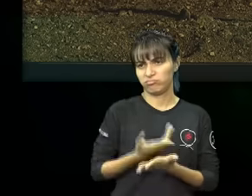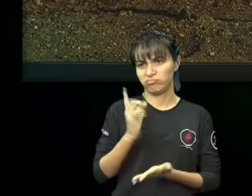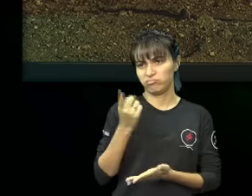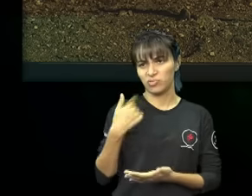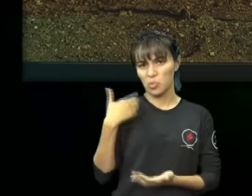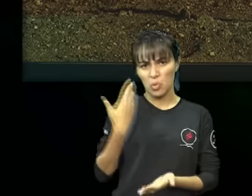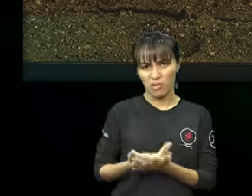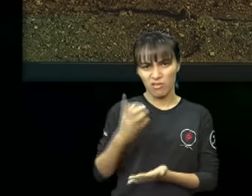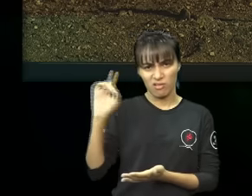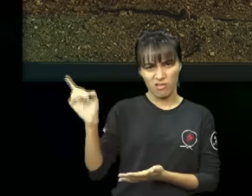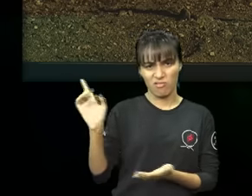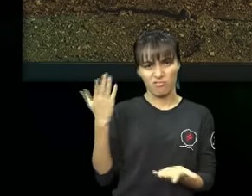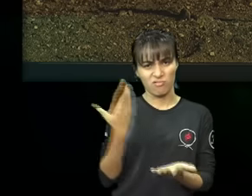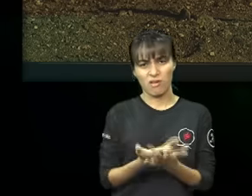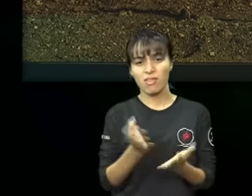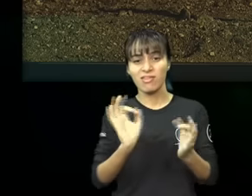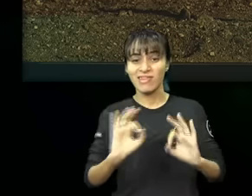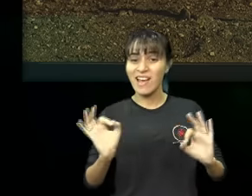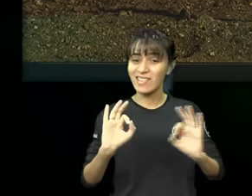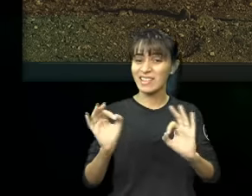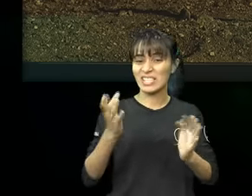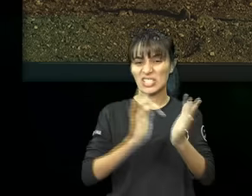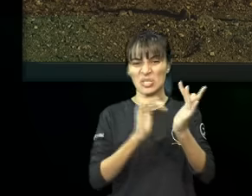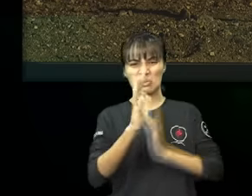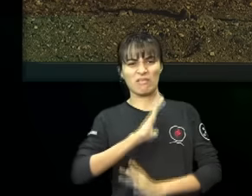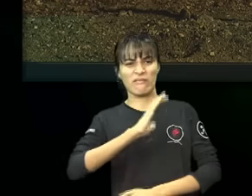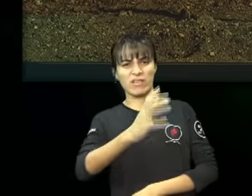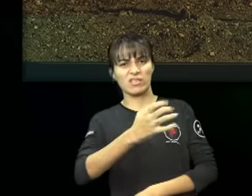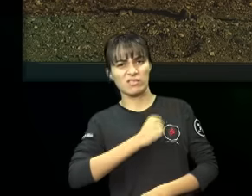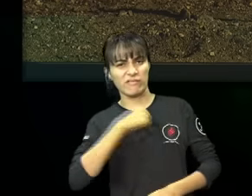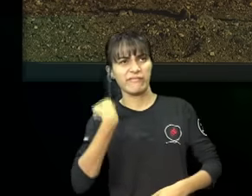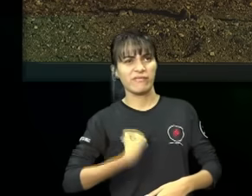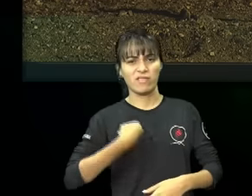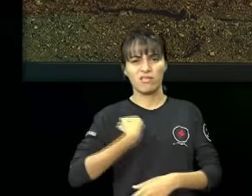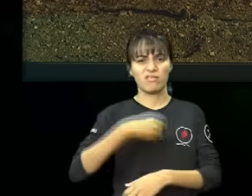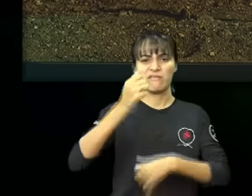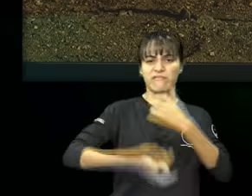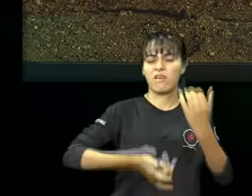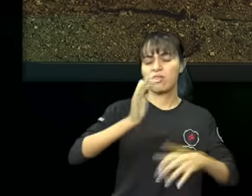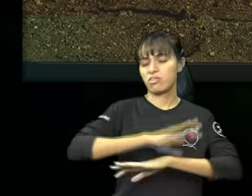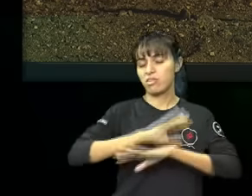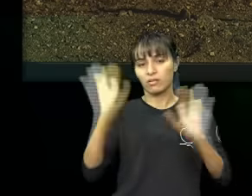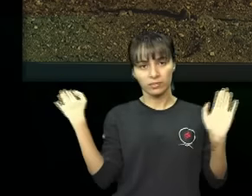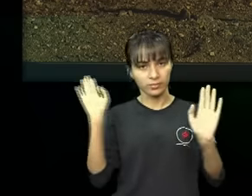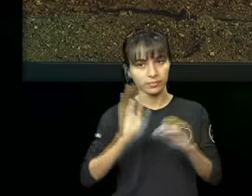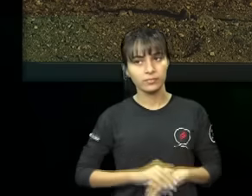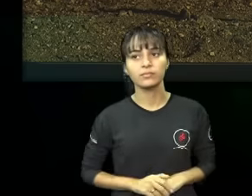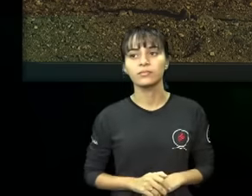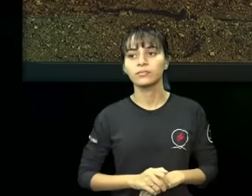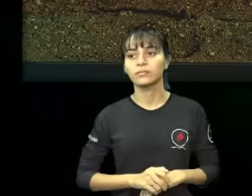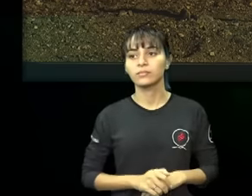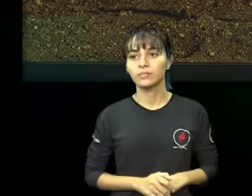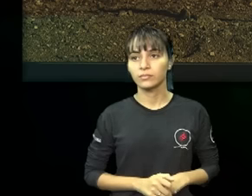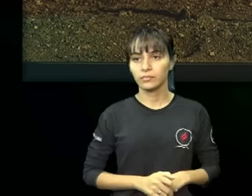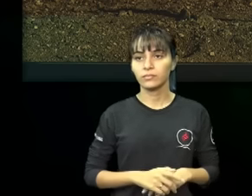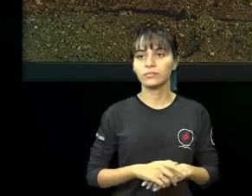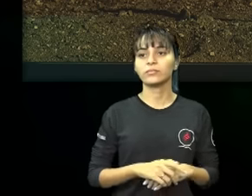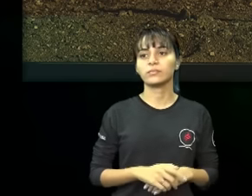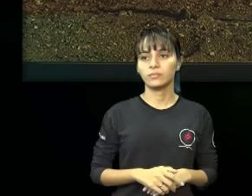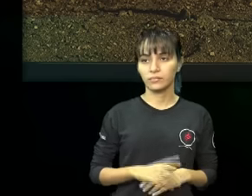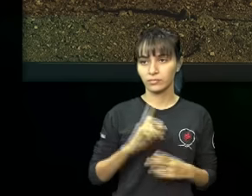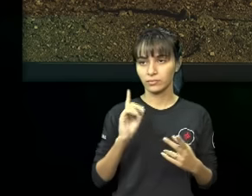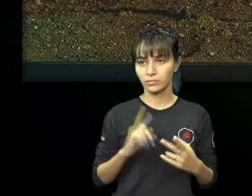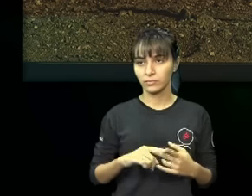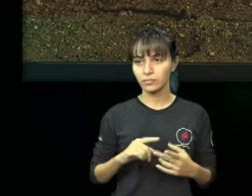entendeu não quero nada disso aí não tem nada de Jesus salvação minha vida tem nada não mas quanto aos tímidos e aos incrédulos